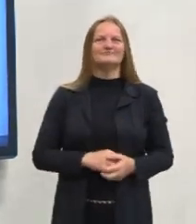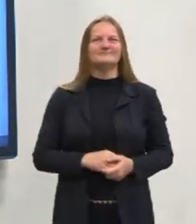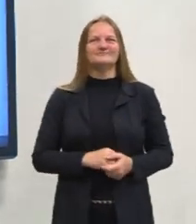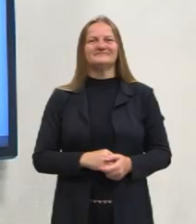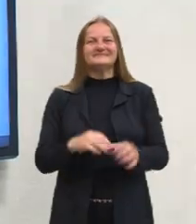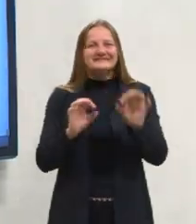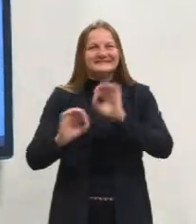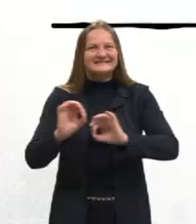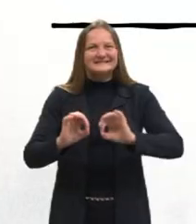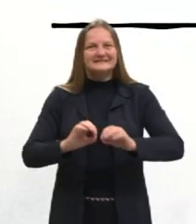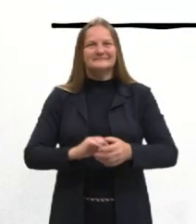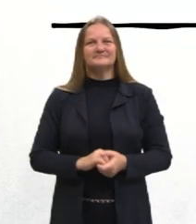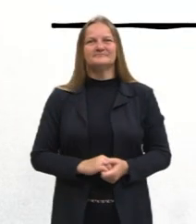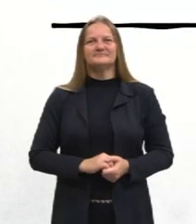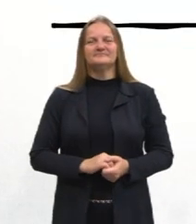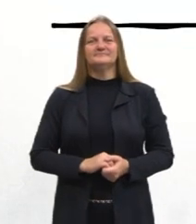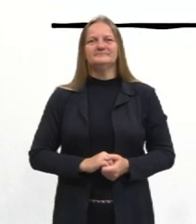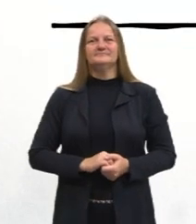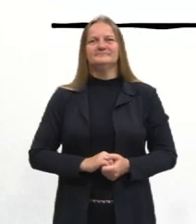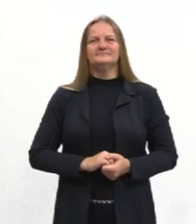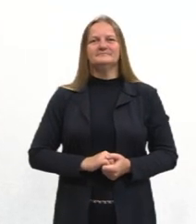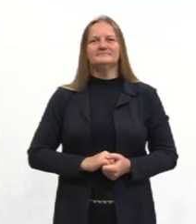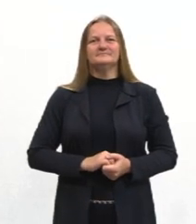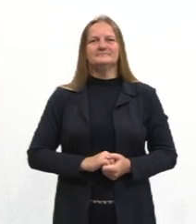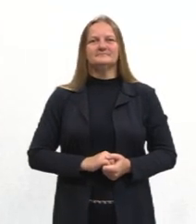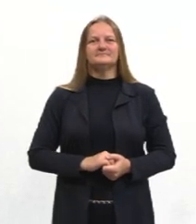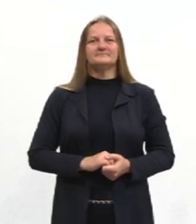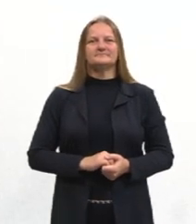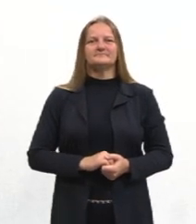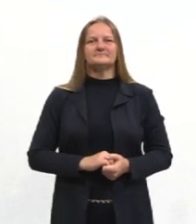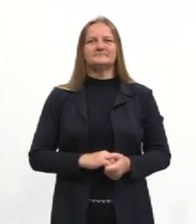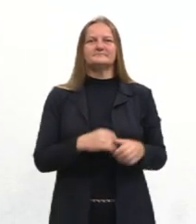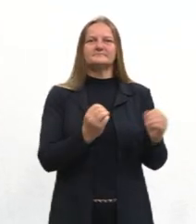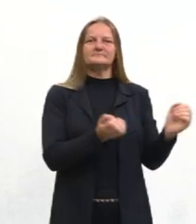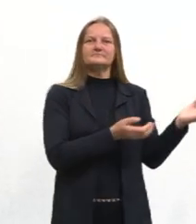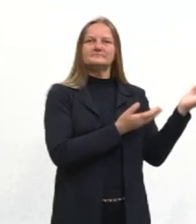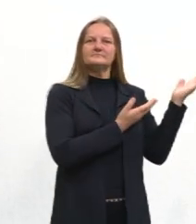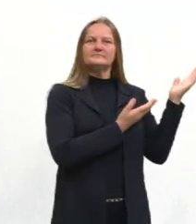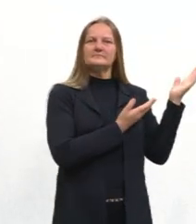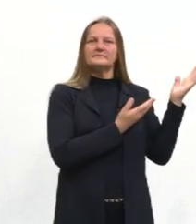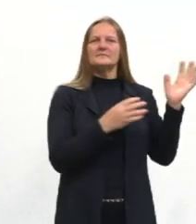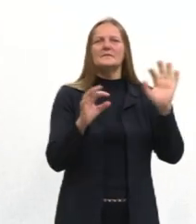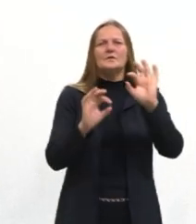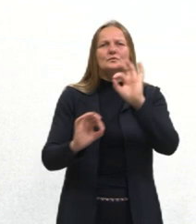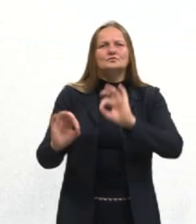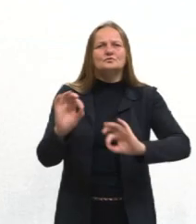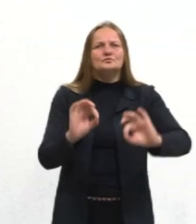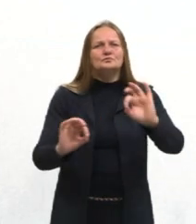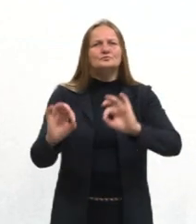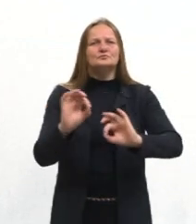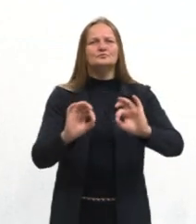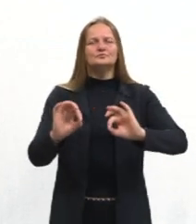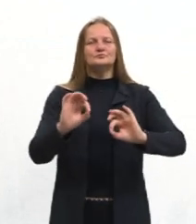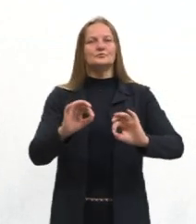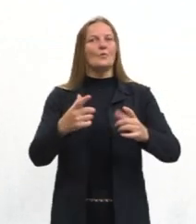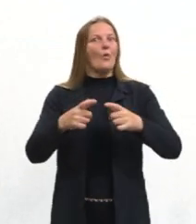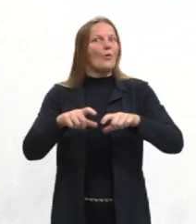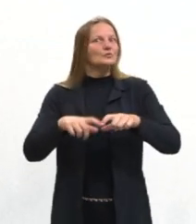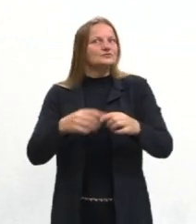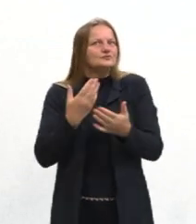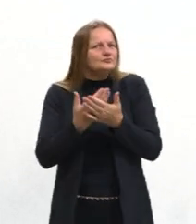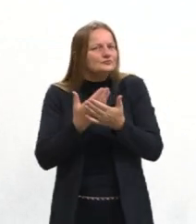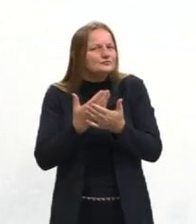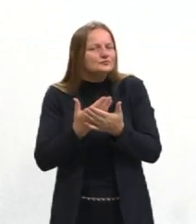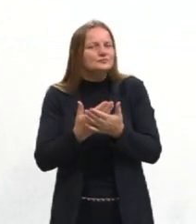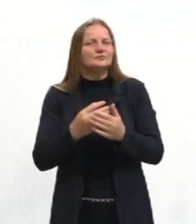preparados sem embora é bom para nos situarmos né aonde que